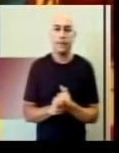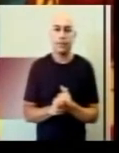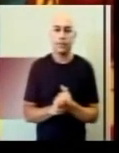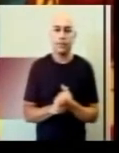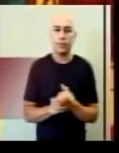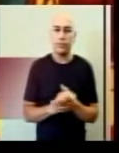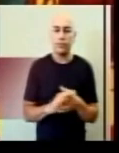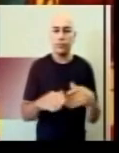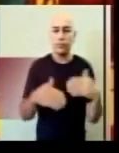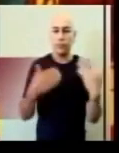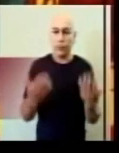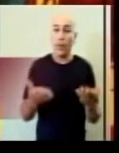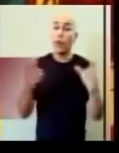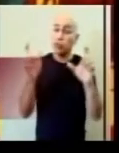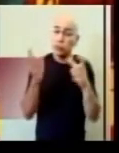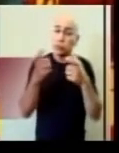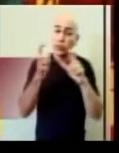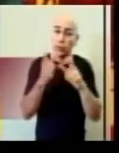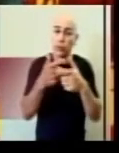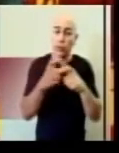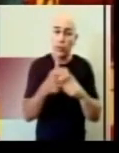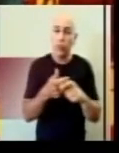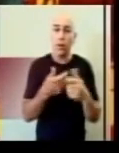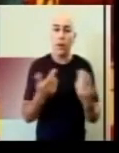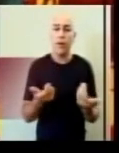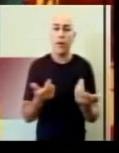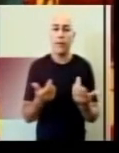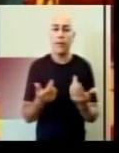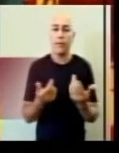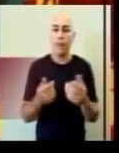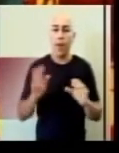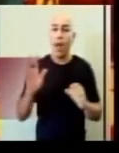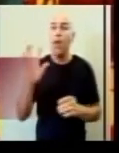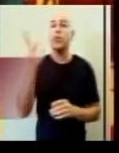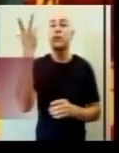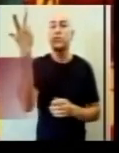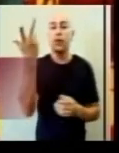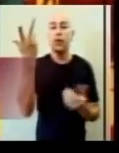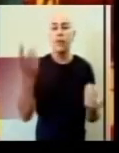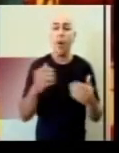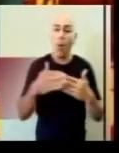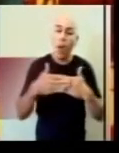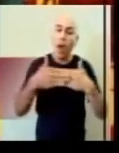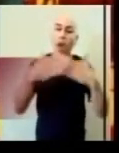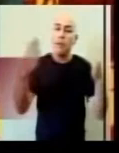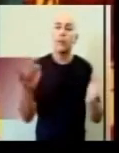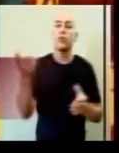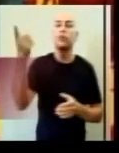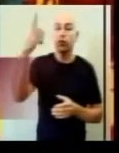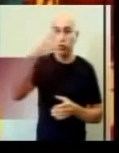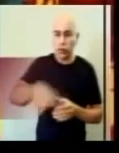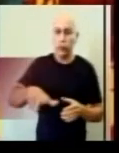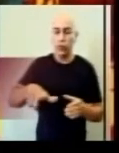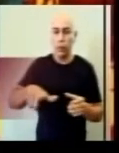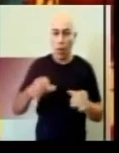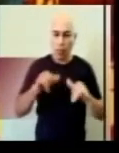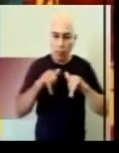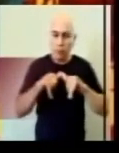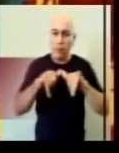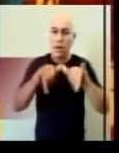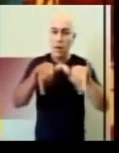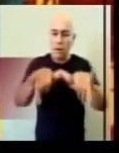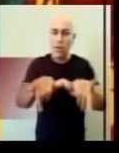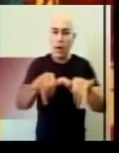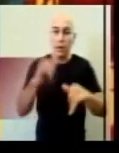Em face dessa redução, né, nós resolvemos reabrir os supermercados, que são serviços essenciais.